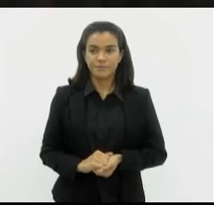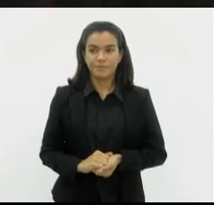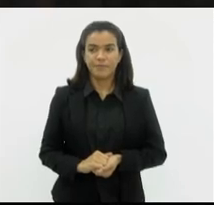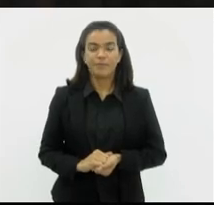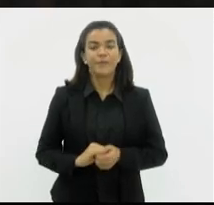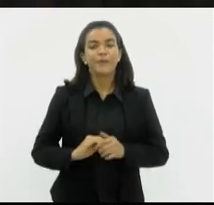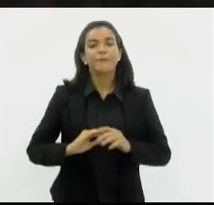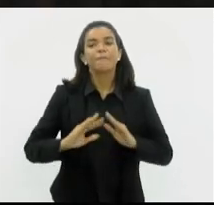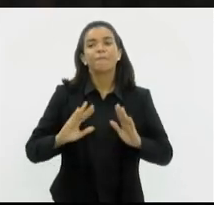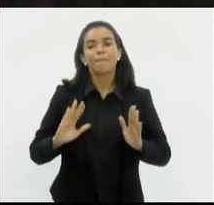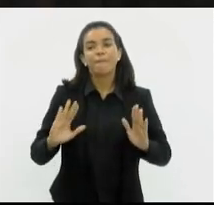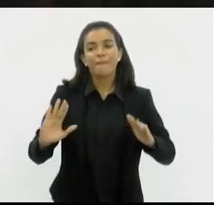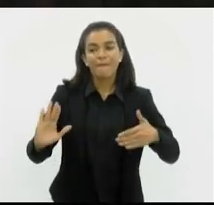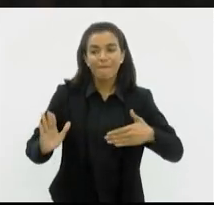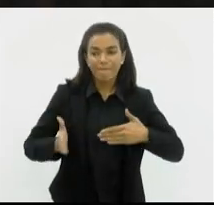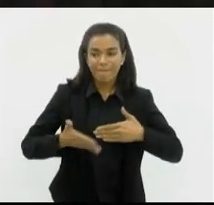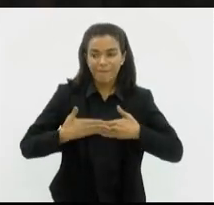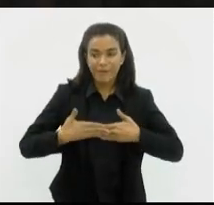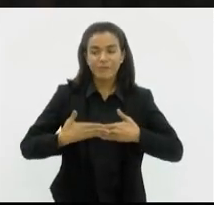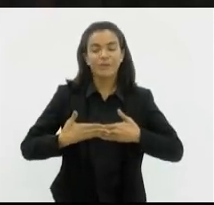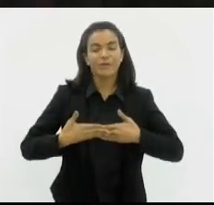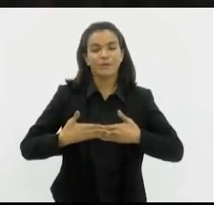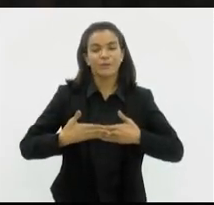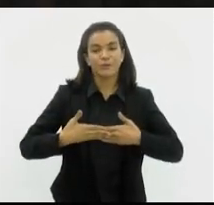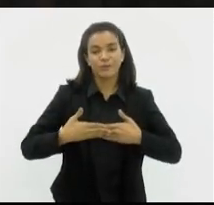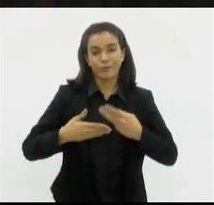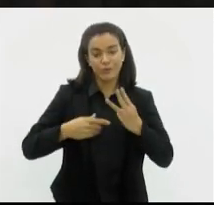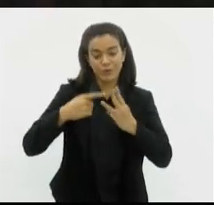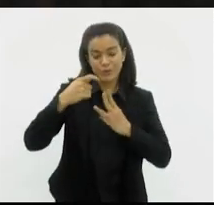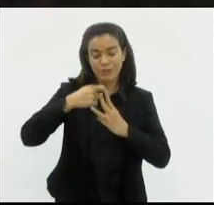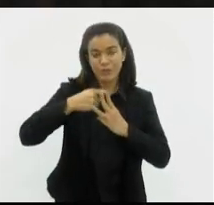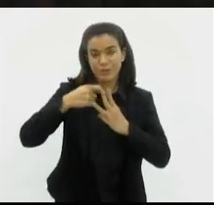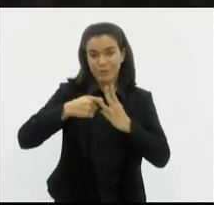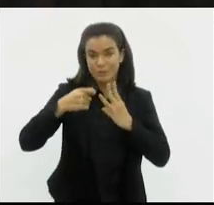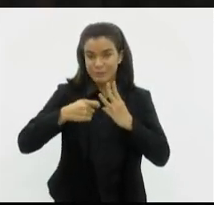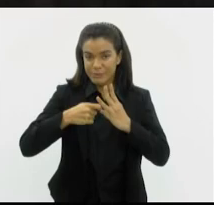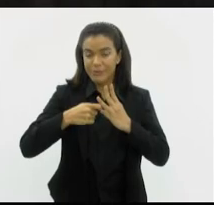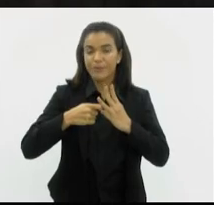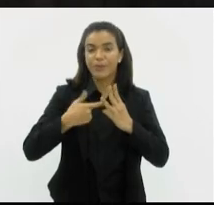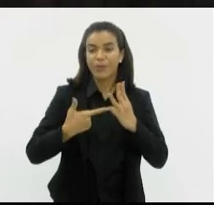Fechado o primeiro trimestre de 2024,